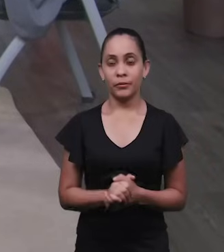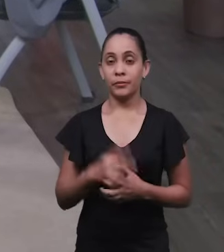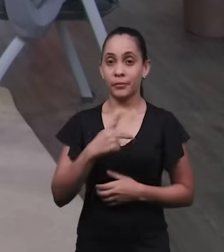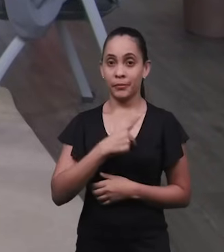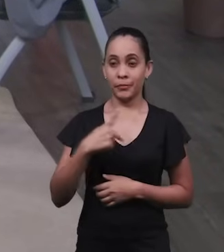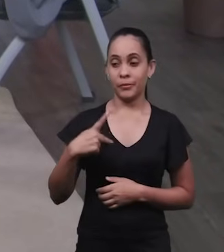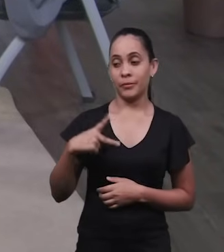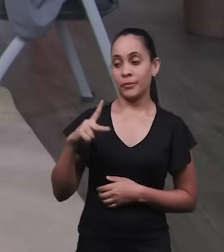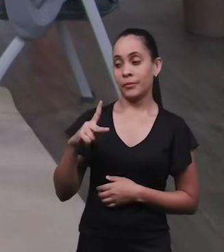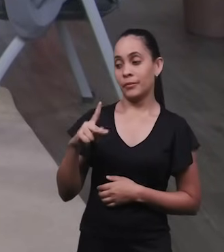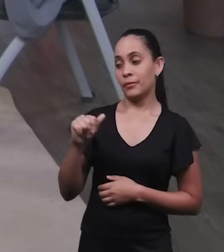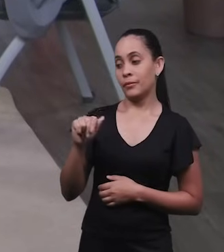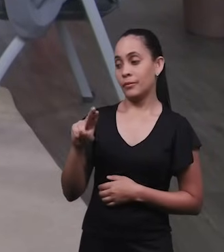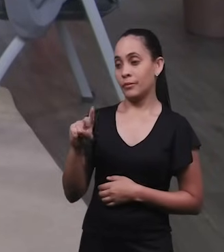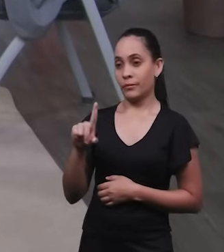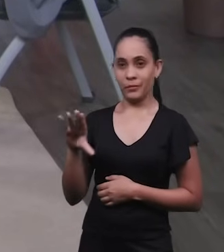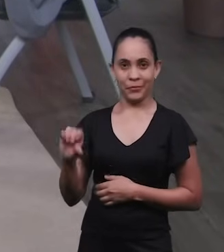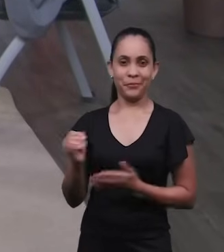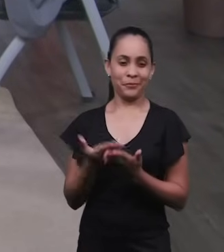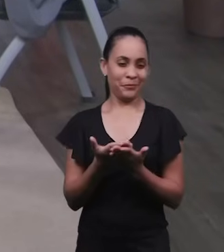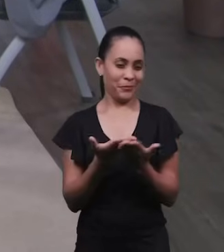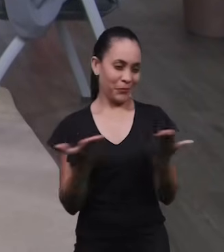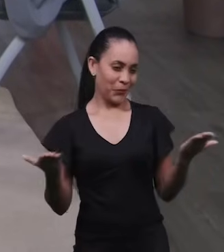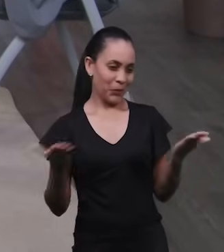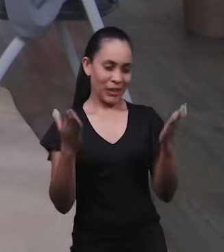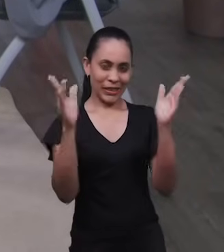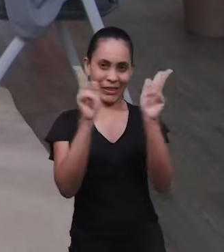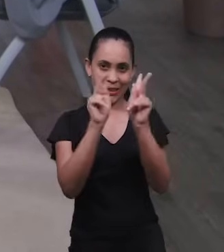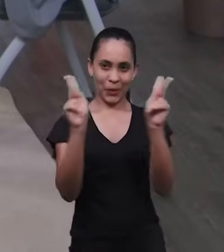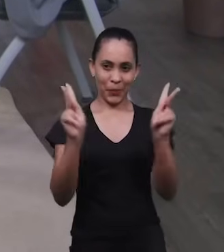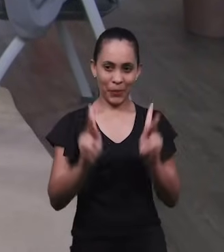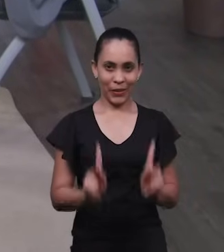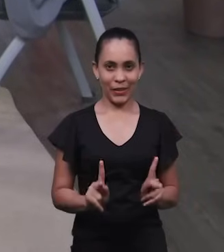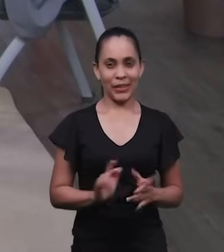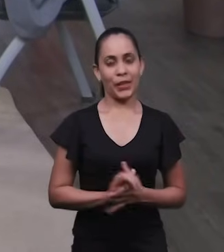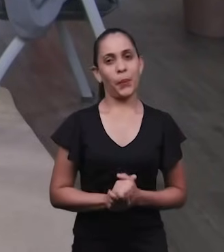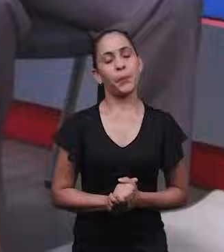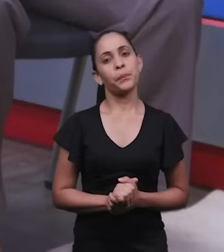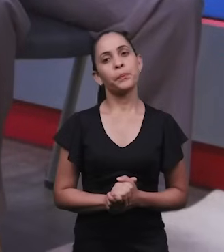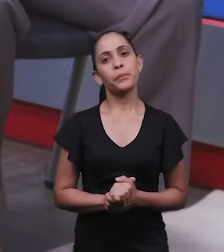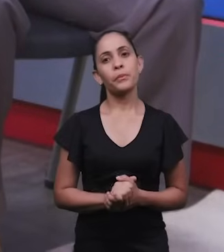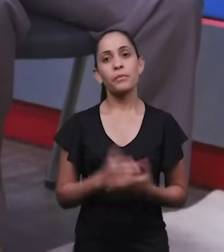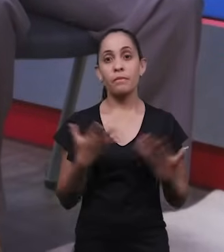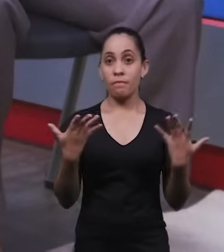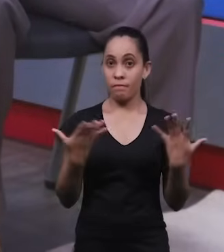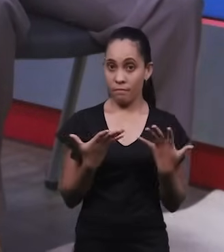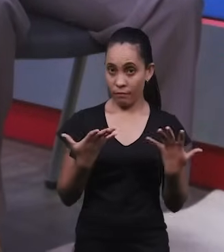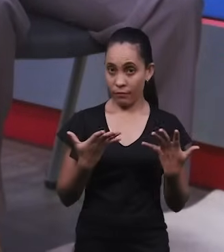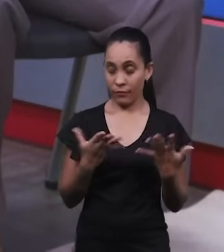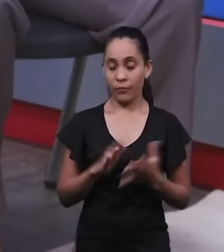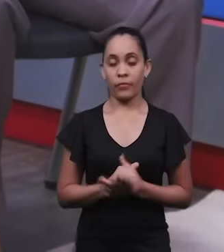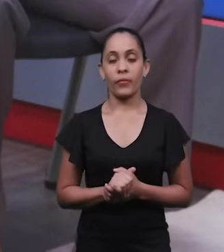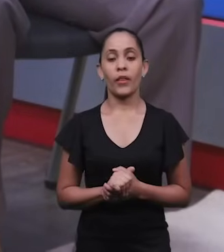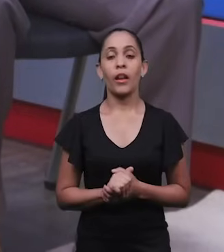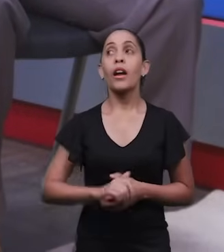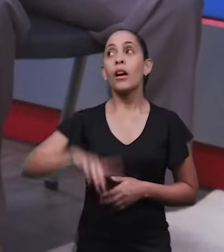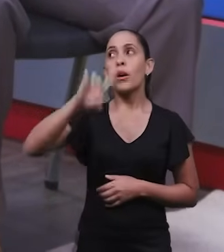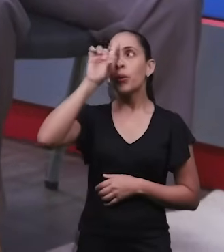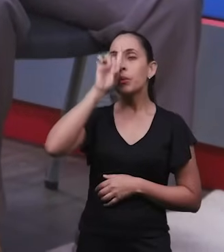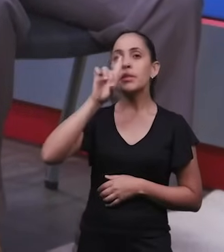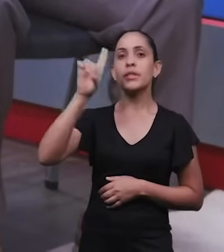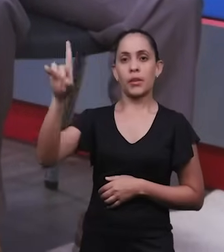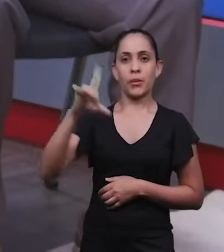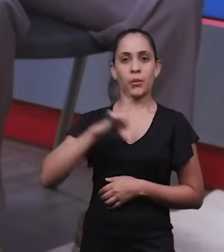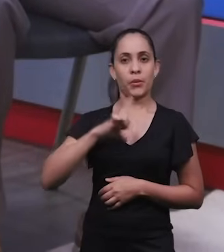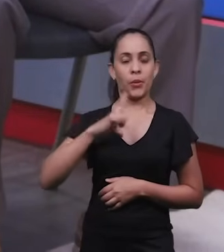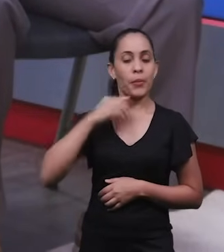Paulo, por favor, da sua experiência. A paz do Senhor a todos. Paz, Senhor. Então, pastores, o Senhor nos